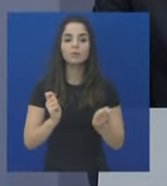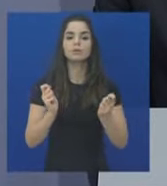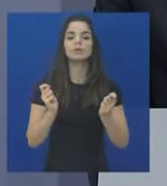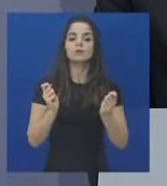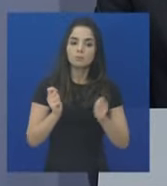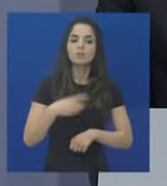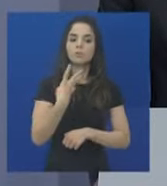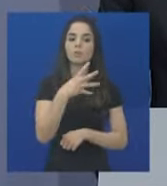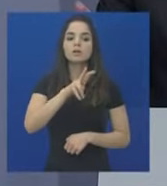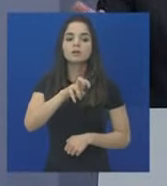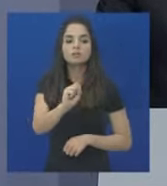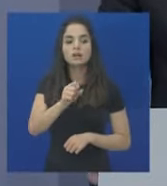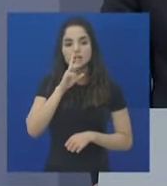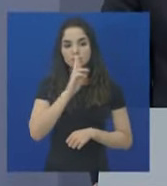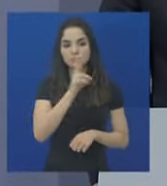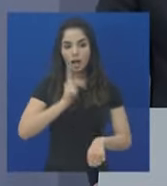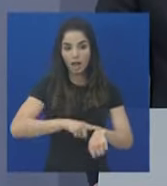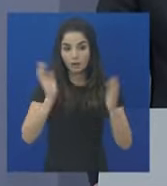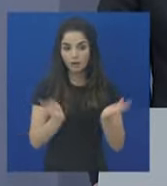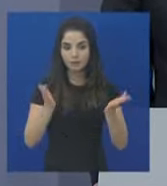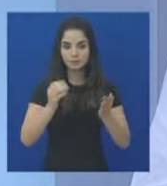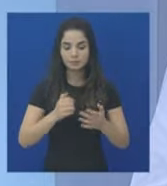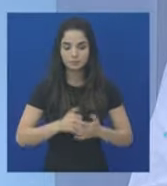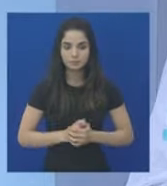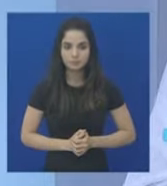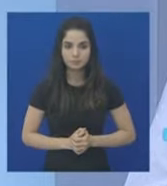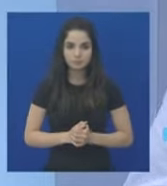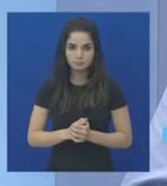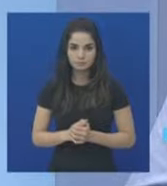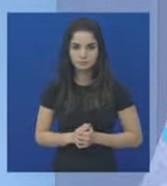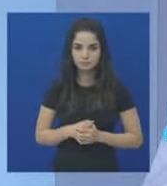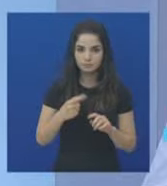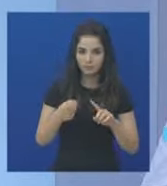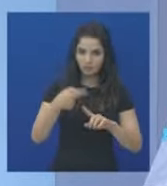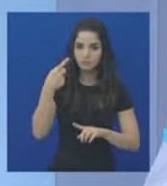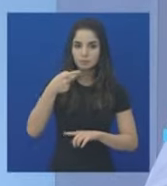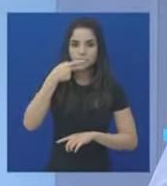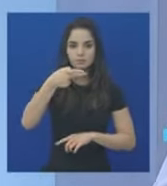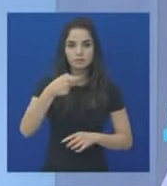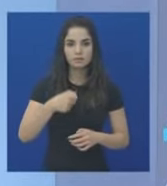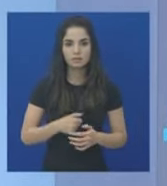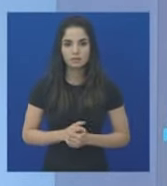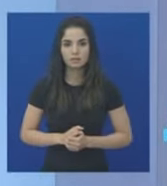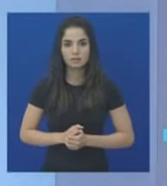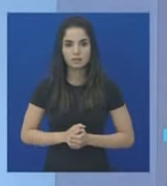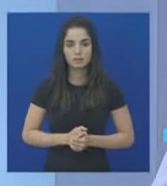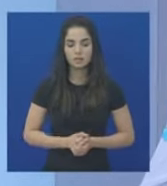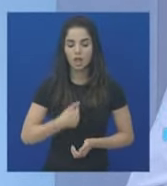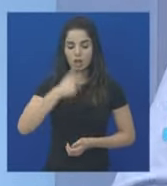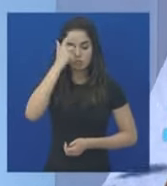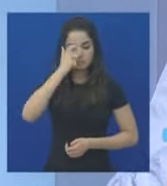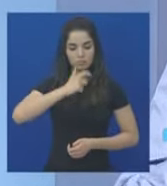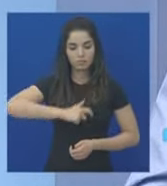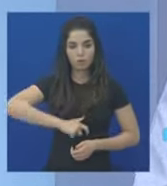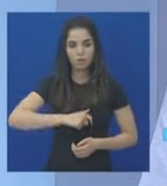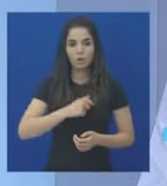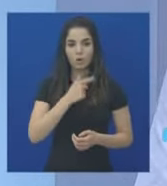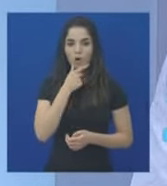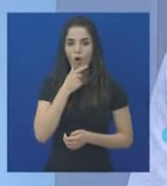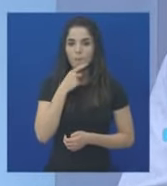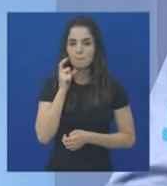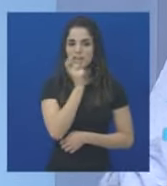segundos para a réplica. Seu tempo a partir de agora. Primeiro dizer que não sou um homem afeito a